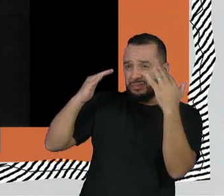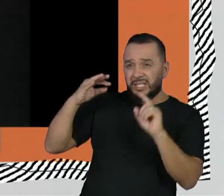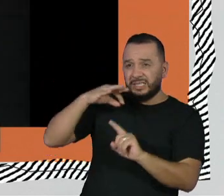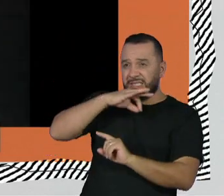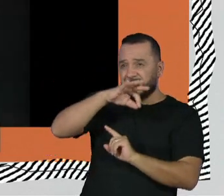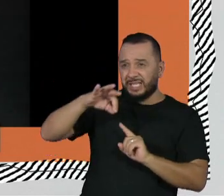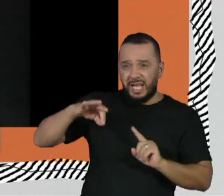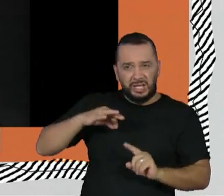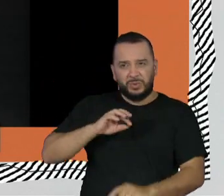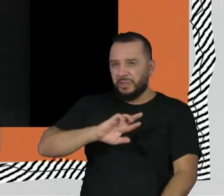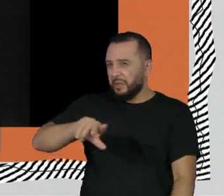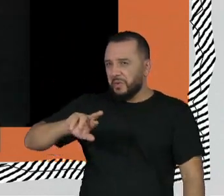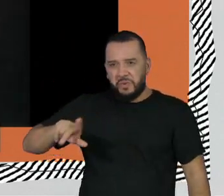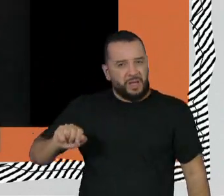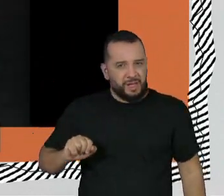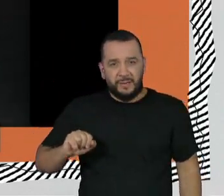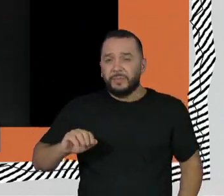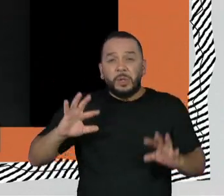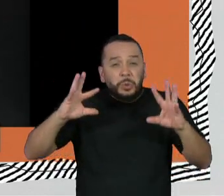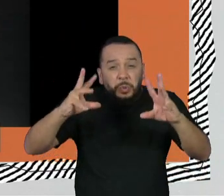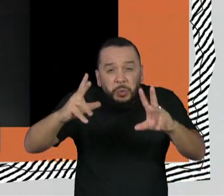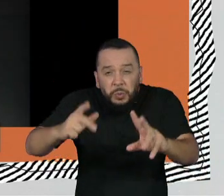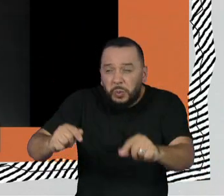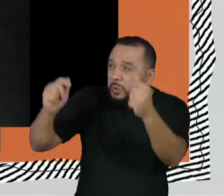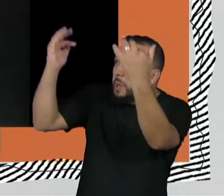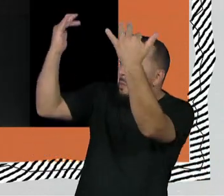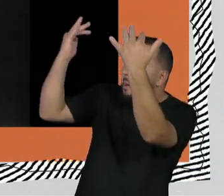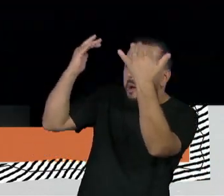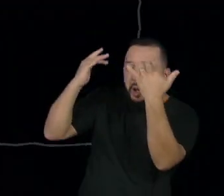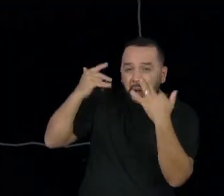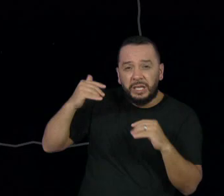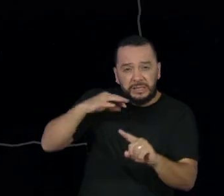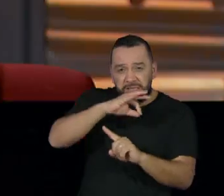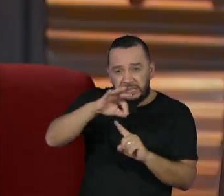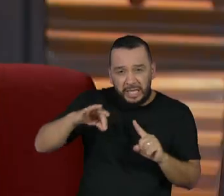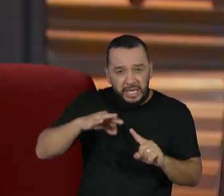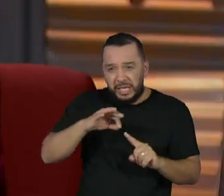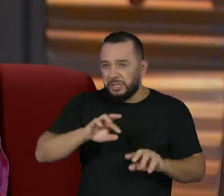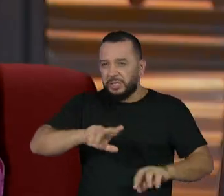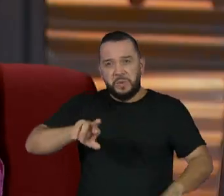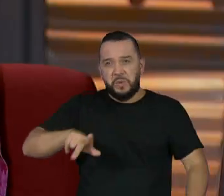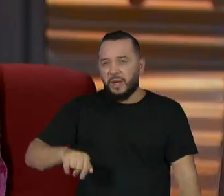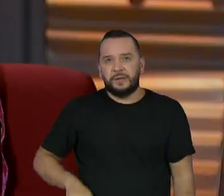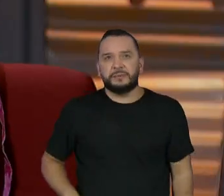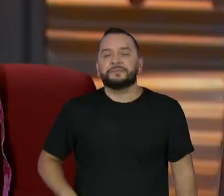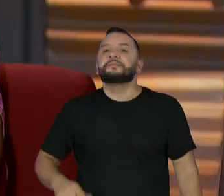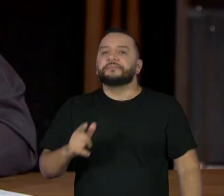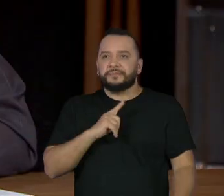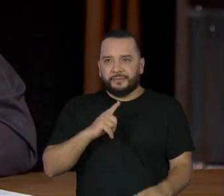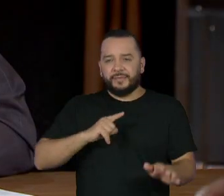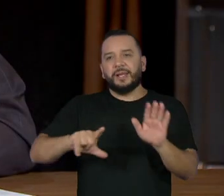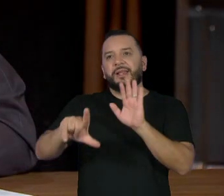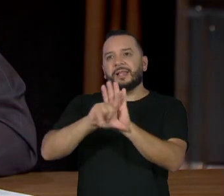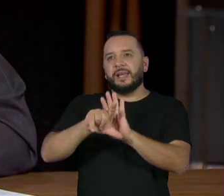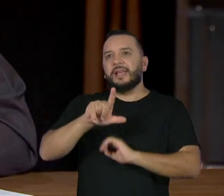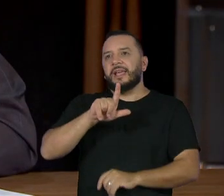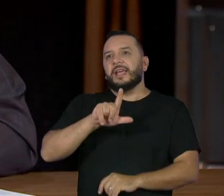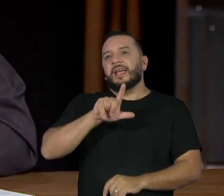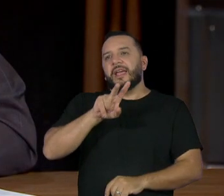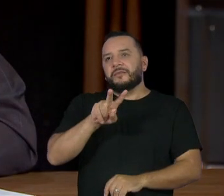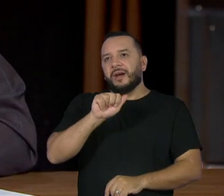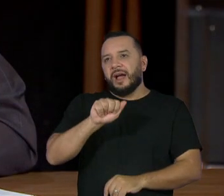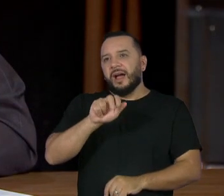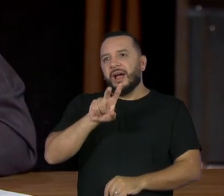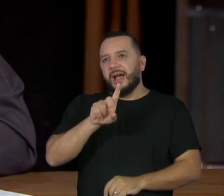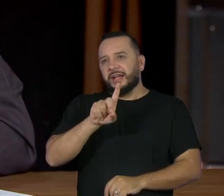Pois nem tudo que cai do céu é sagrado. E junto com a Lei da Vadiagem, veio a criminalização da